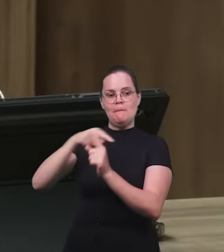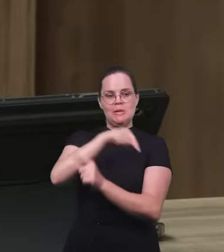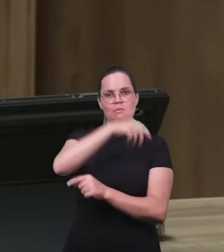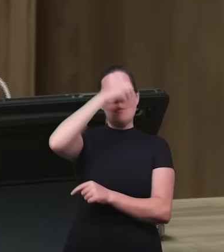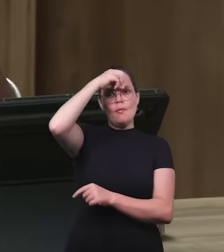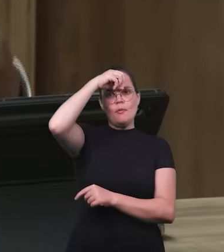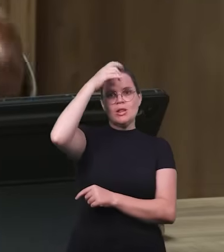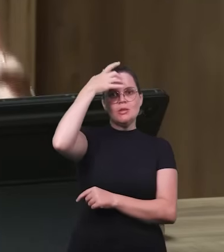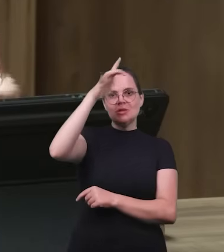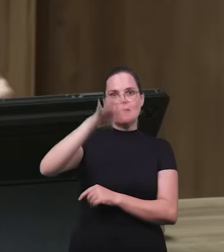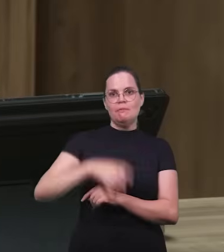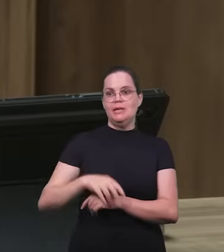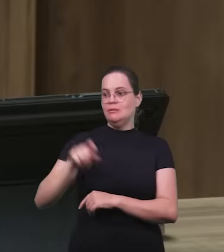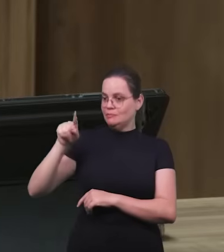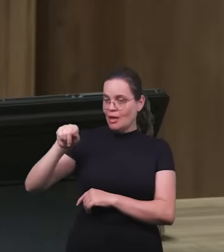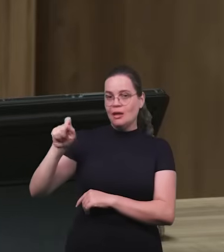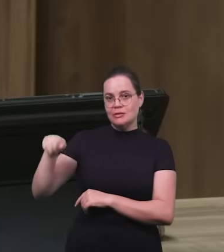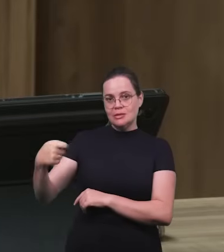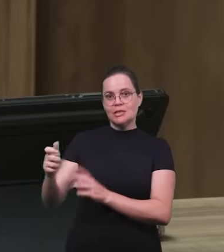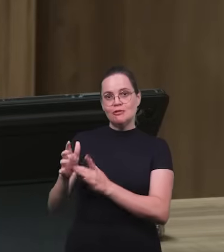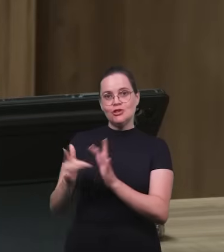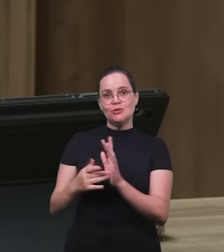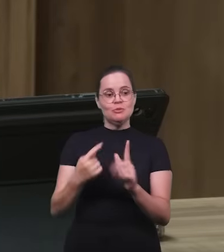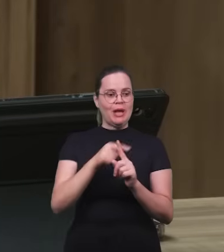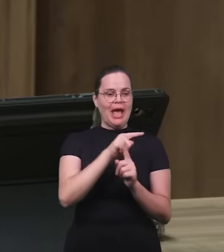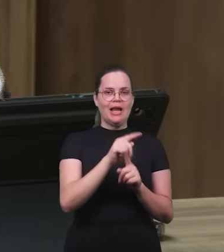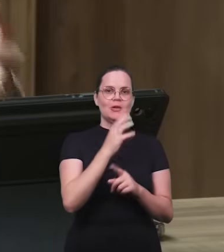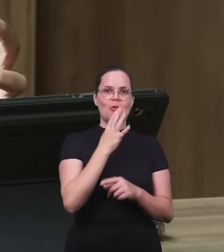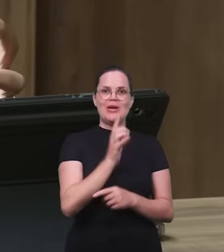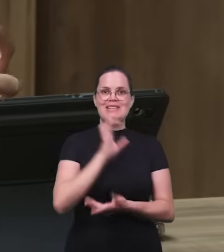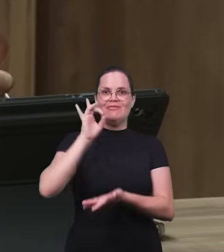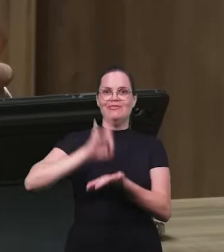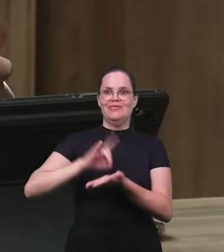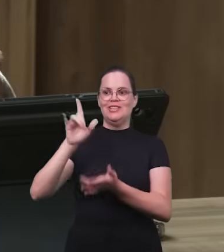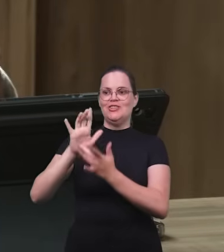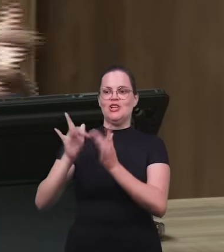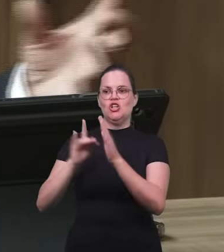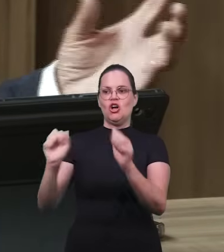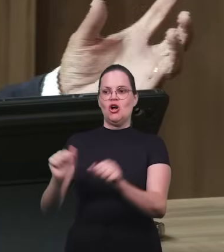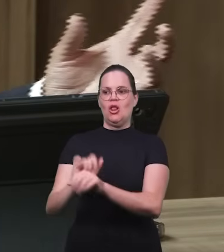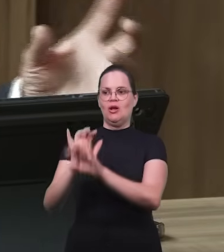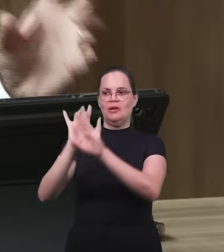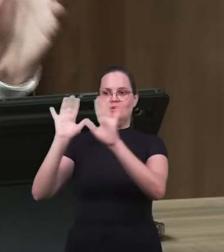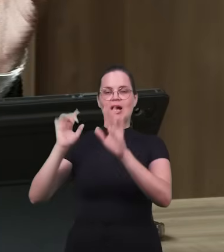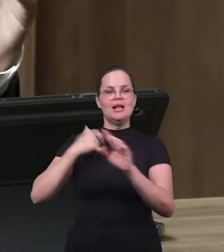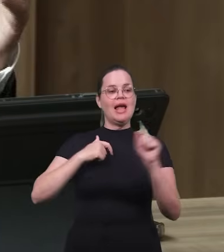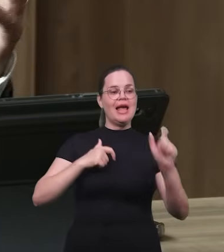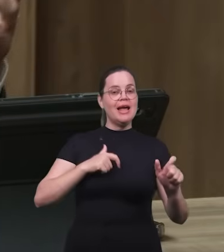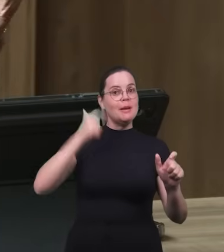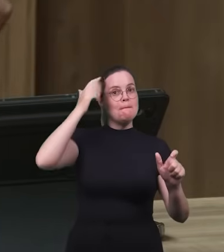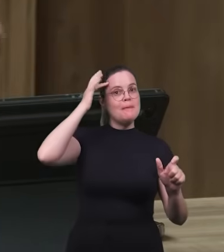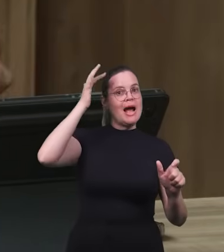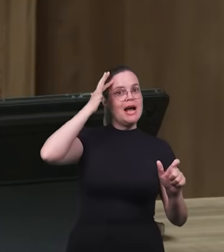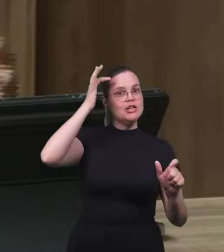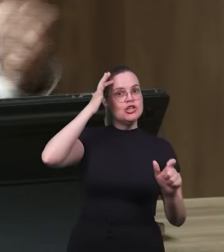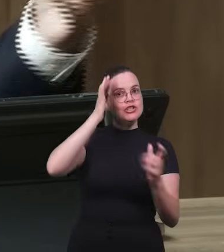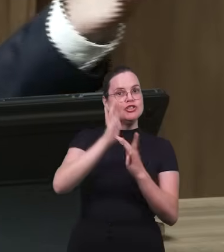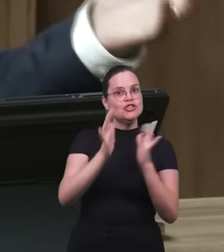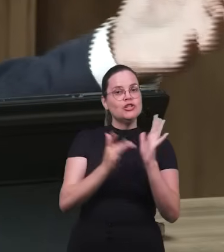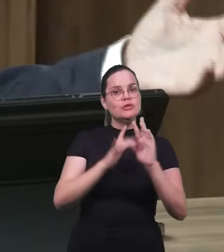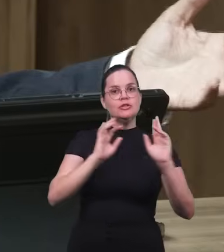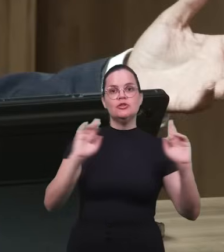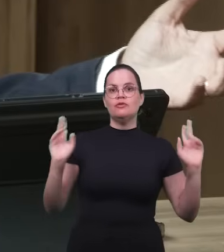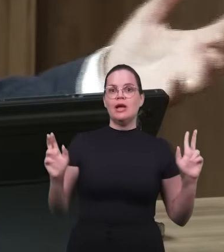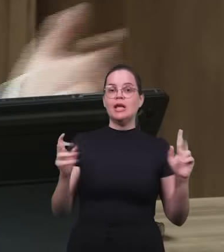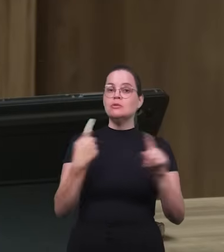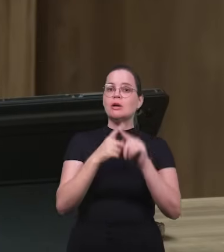na realidade daquele Jesus glorificado. Então, a imagem que ela tinha de Jesus na sua mente, né, a imagem que a mente dela formou sobre Jesus é